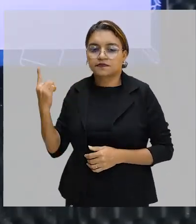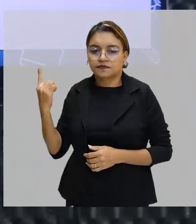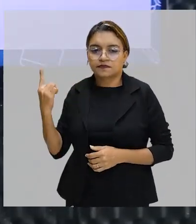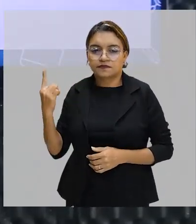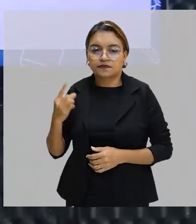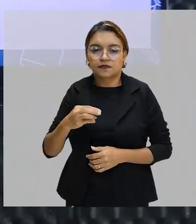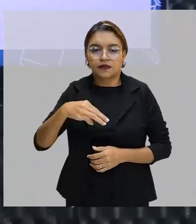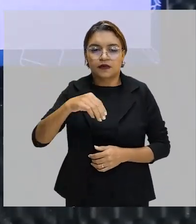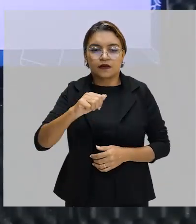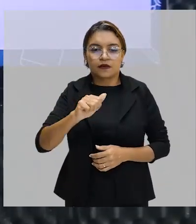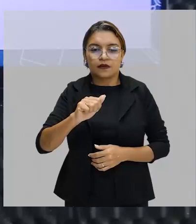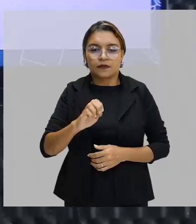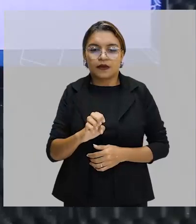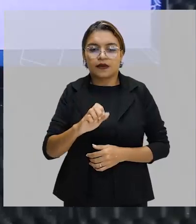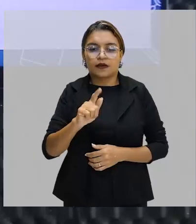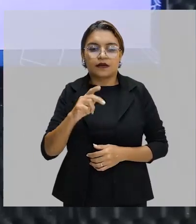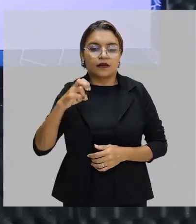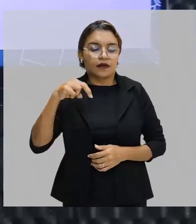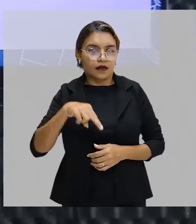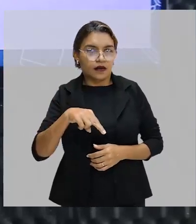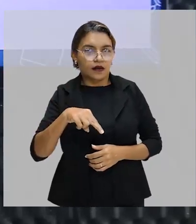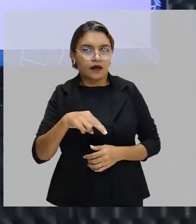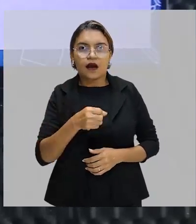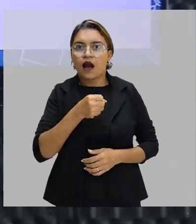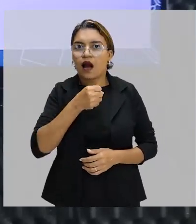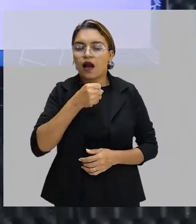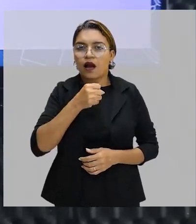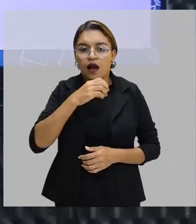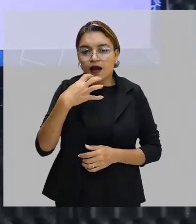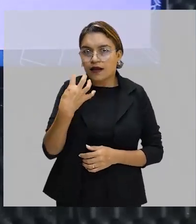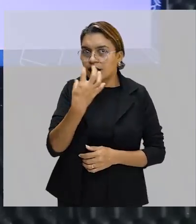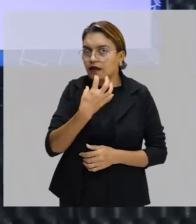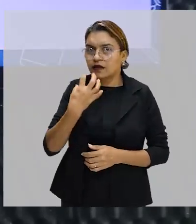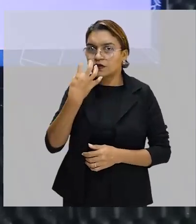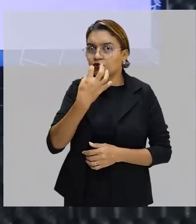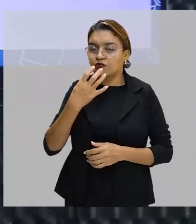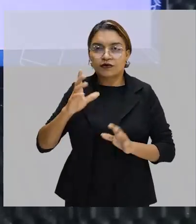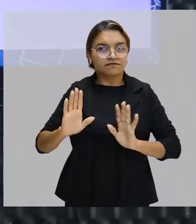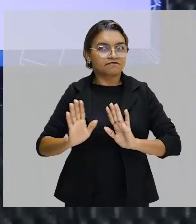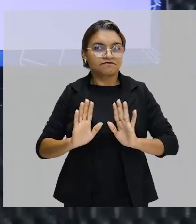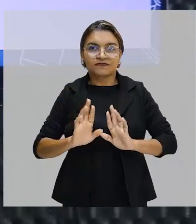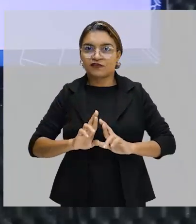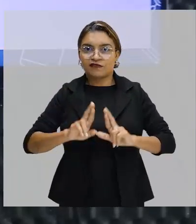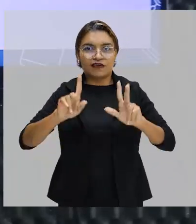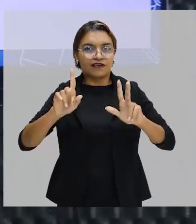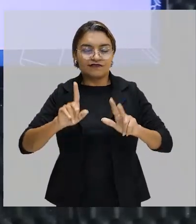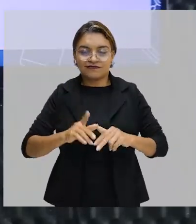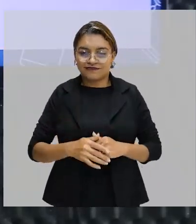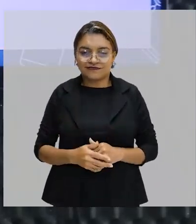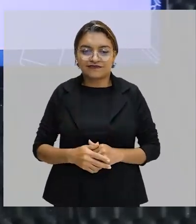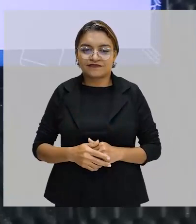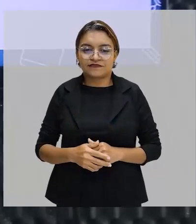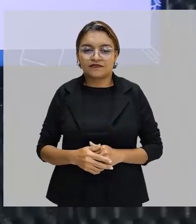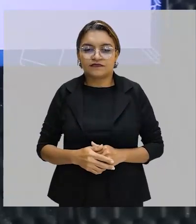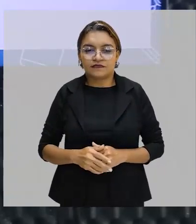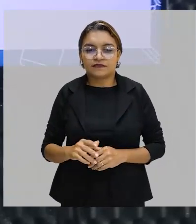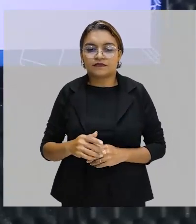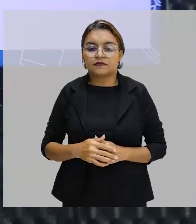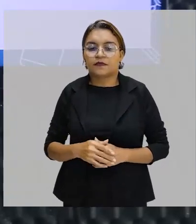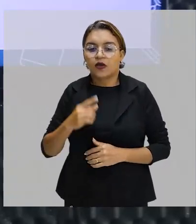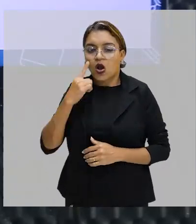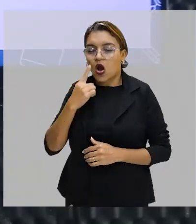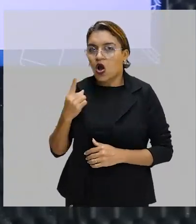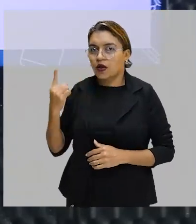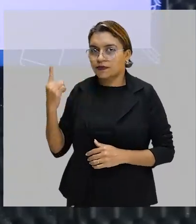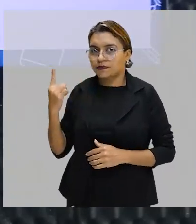A Megan não é uma cantora. Então, aqui eu tenho outro exemplo de frase negativa. His friends,